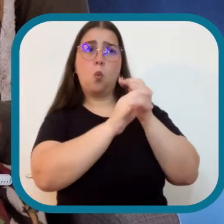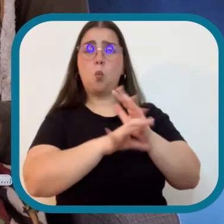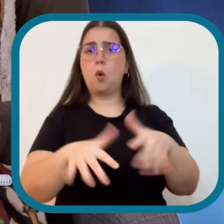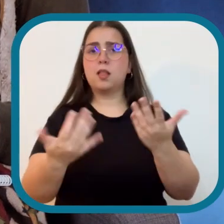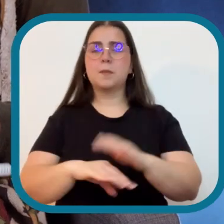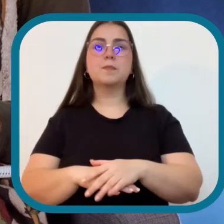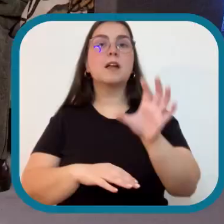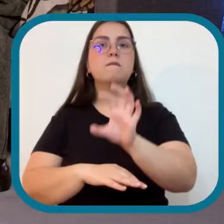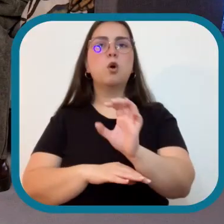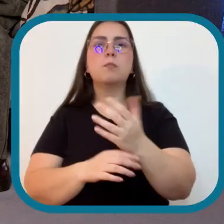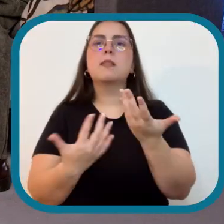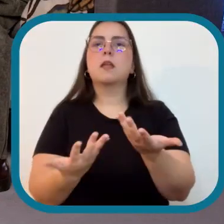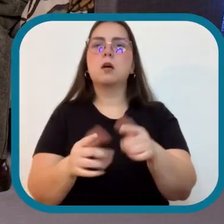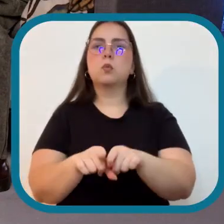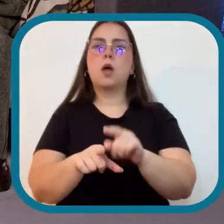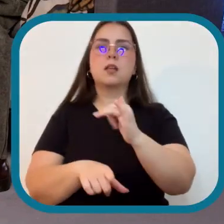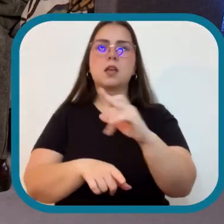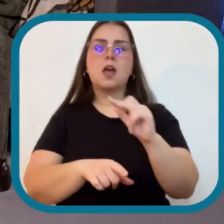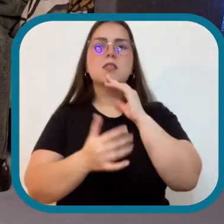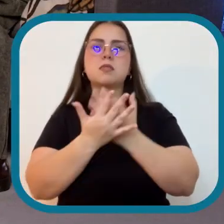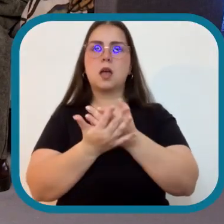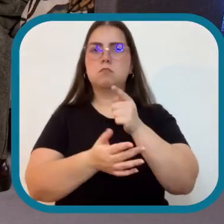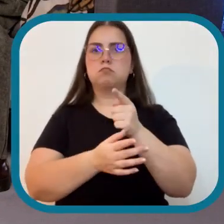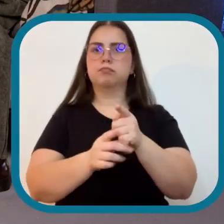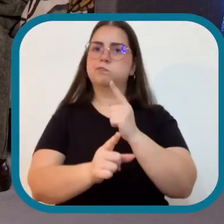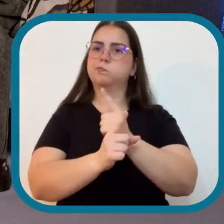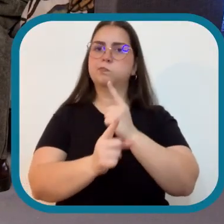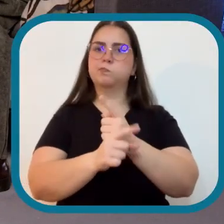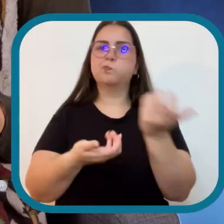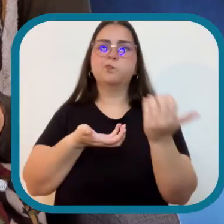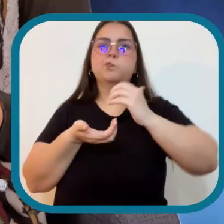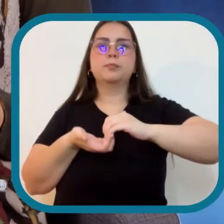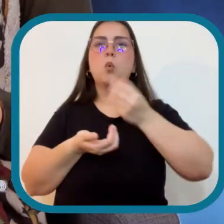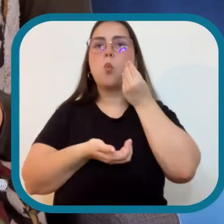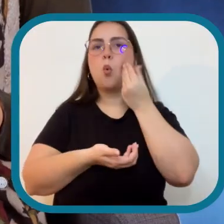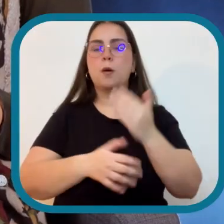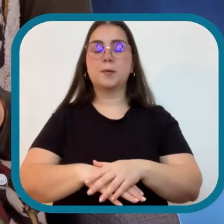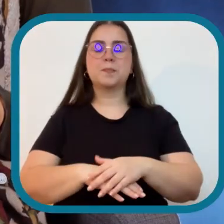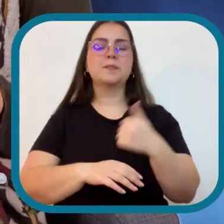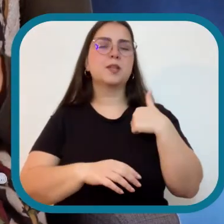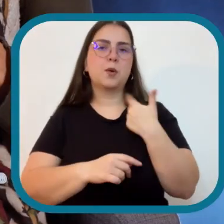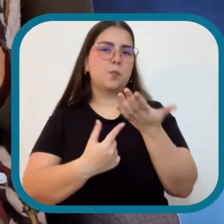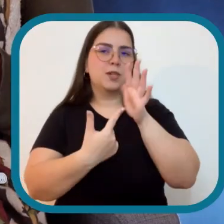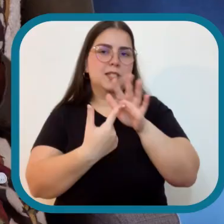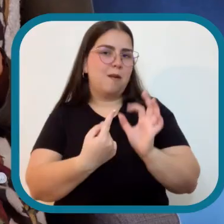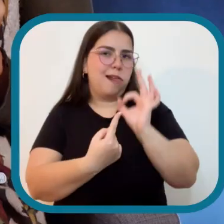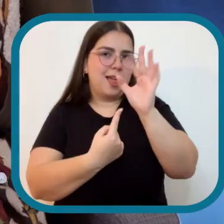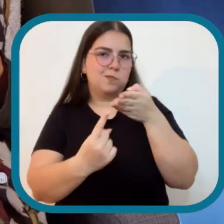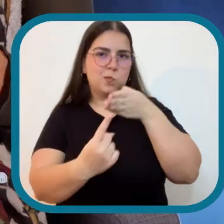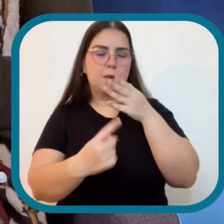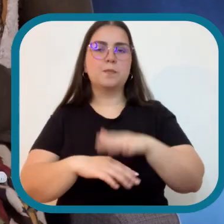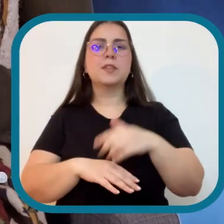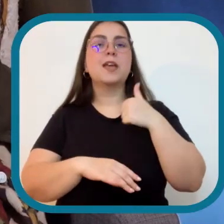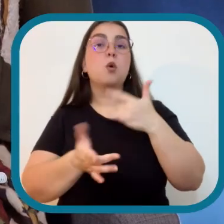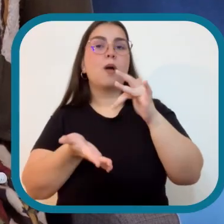outro. De que forma então é que a inteligência artificial pode vir aqui a ter este papel de aliado? Vou dar um exemplo muito concreto. Eu